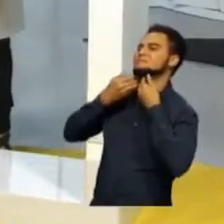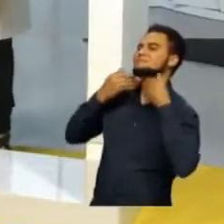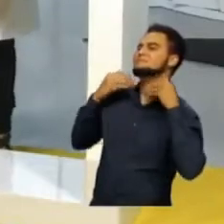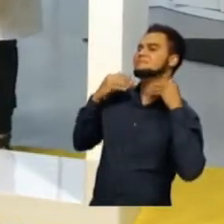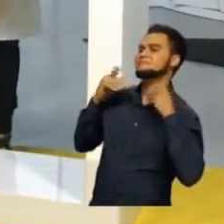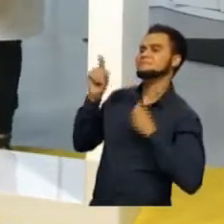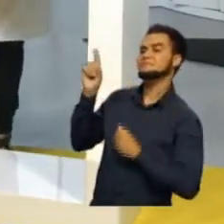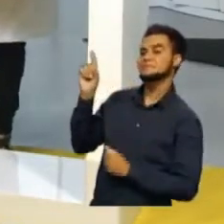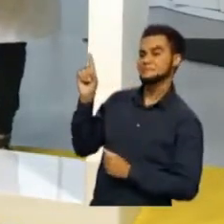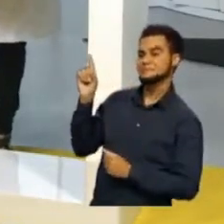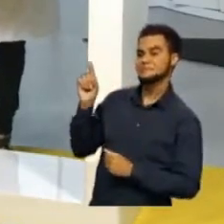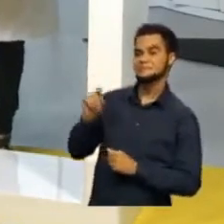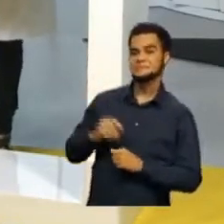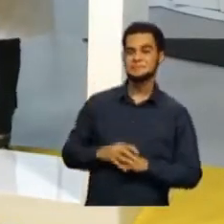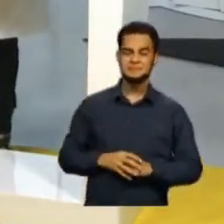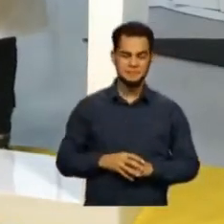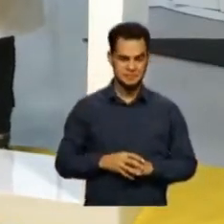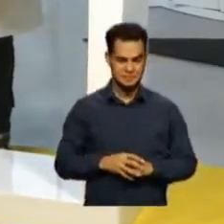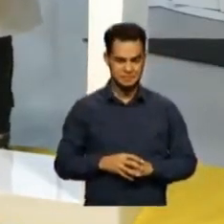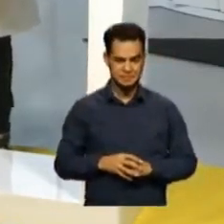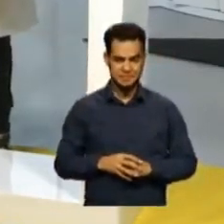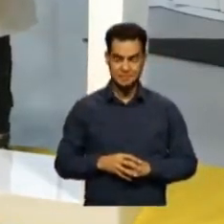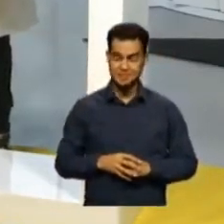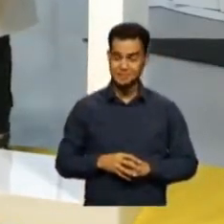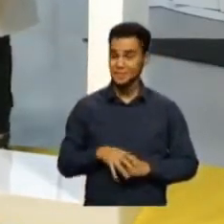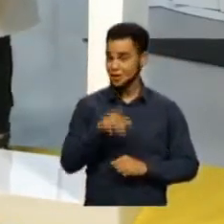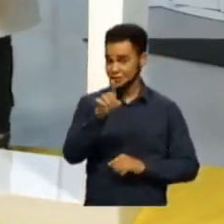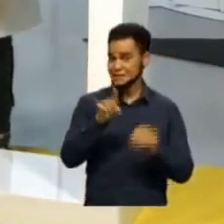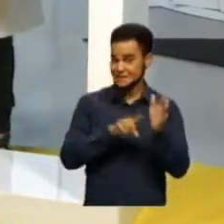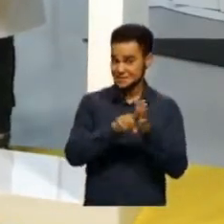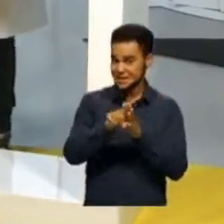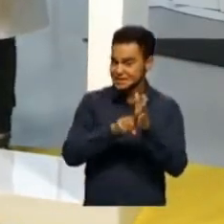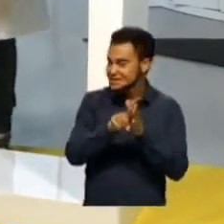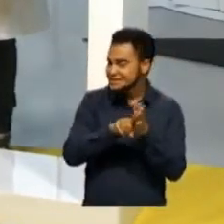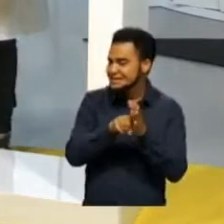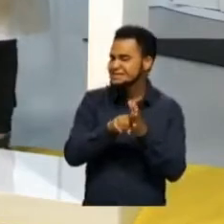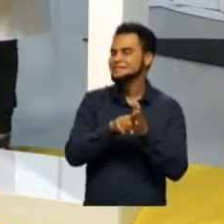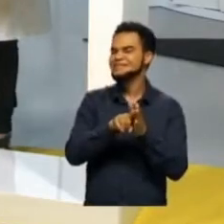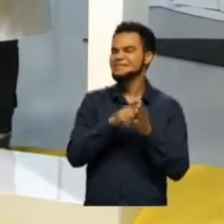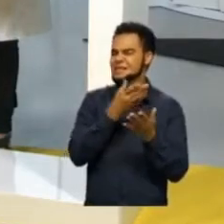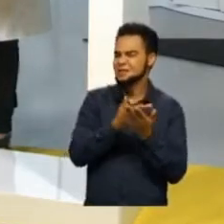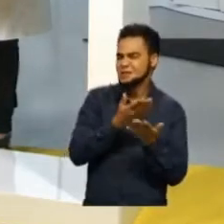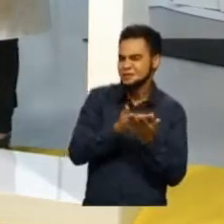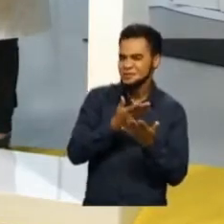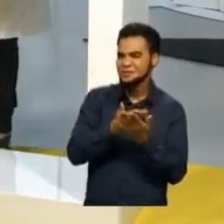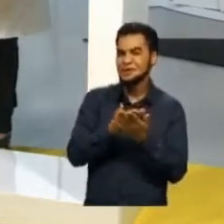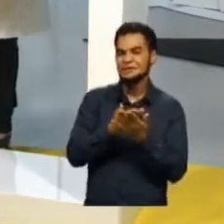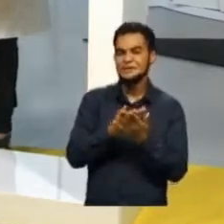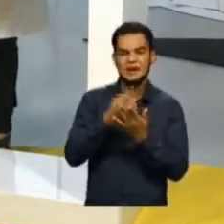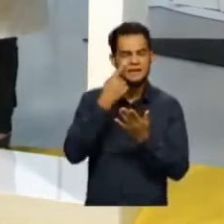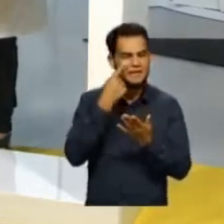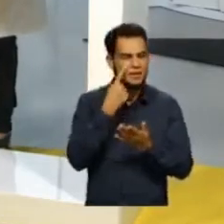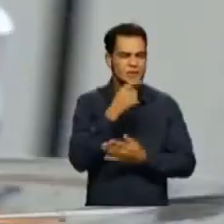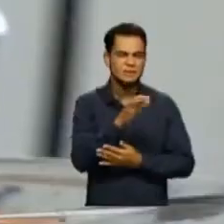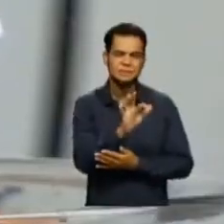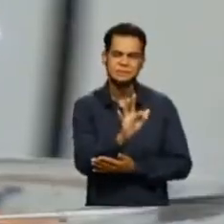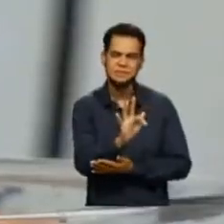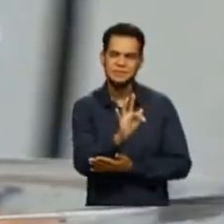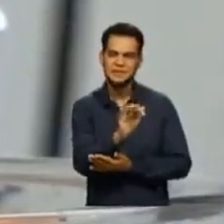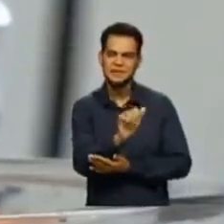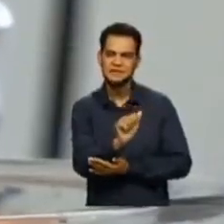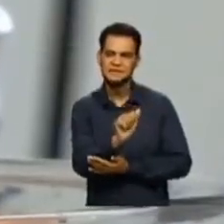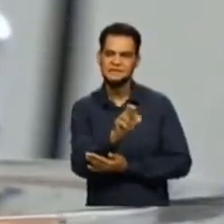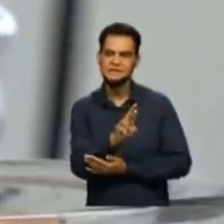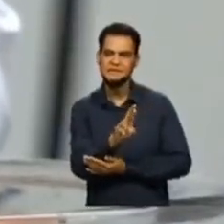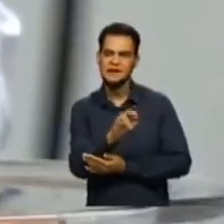você que tem pesquisado aí, que tem estudado, que você vai encontrar falando assim, a faringe é o